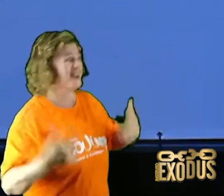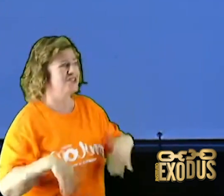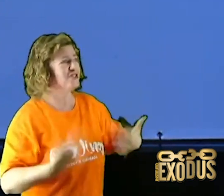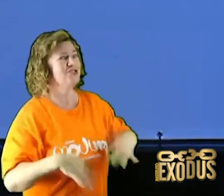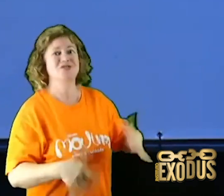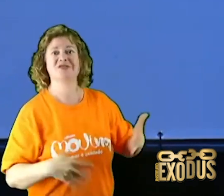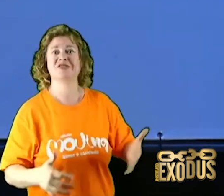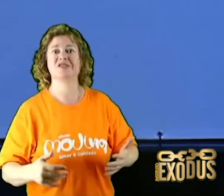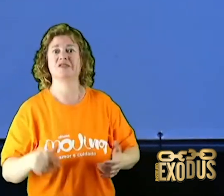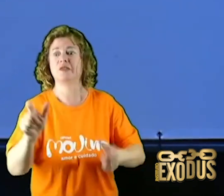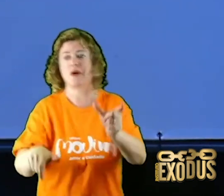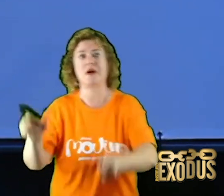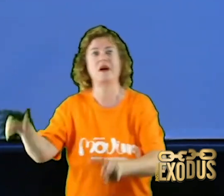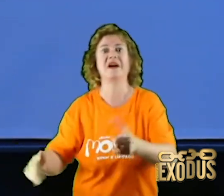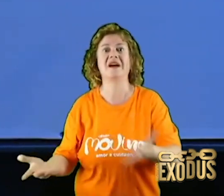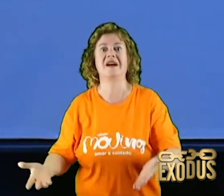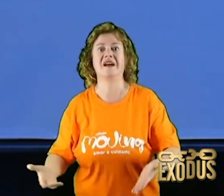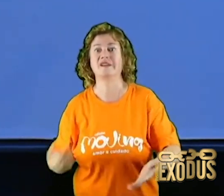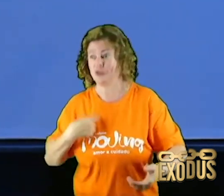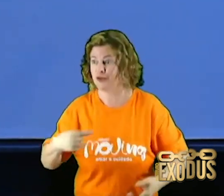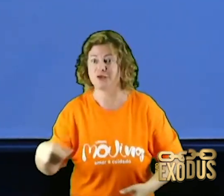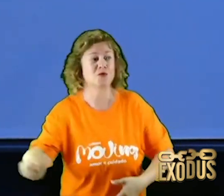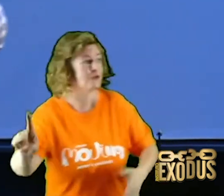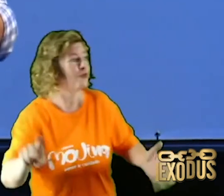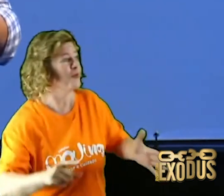se apresentou para mim, o Senhor apareceu para mim.